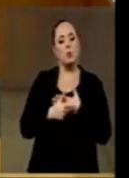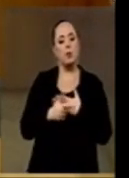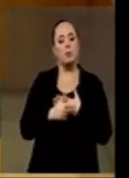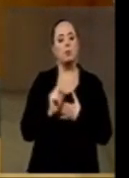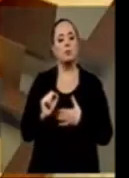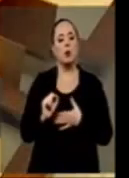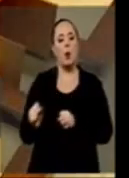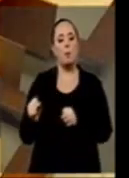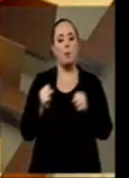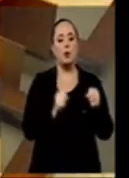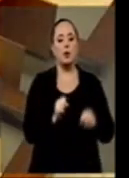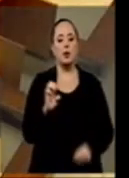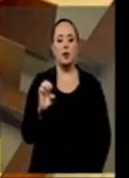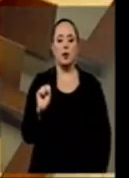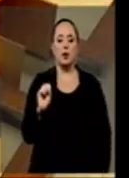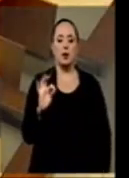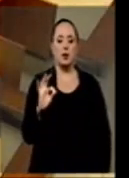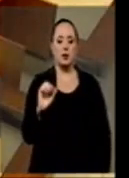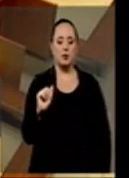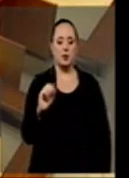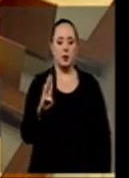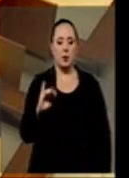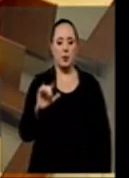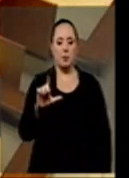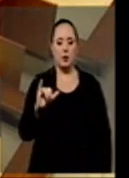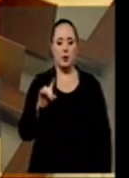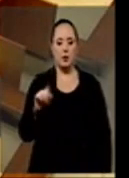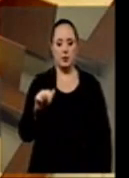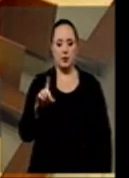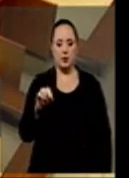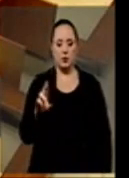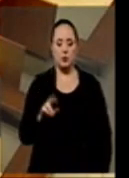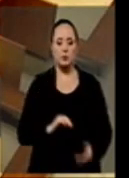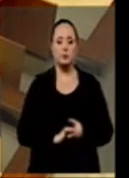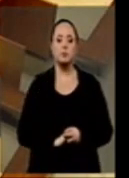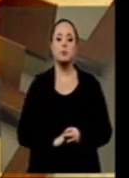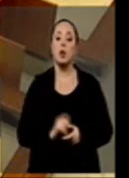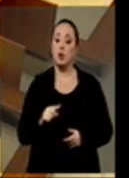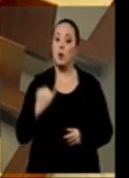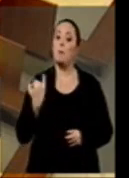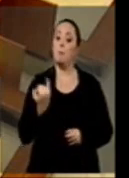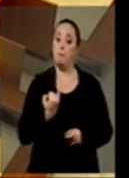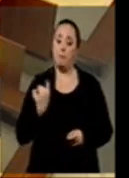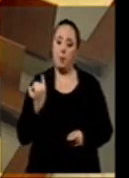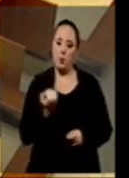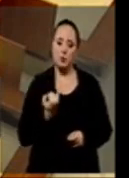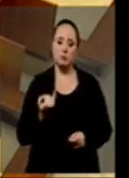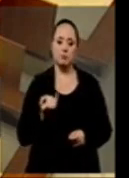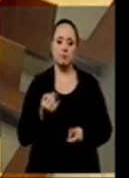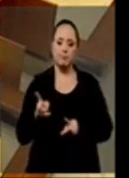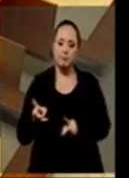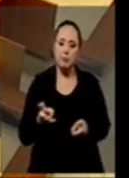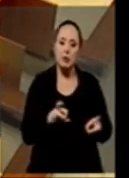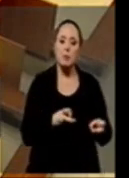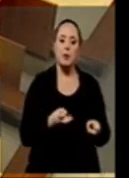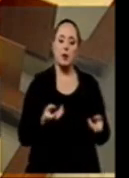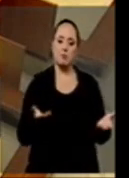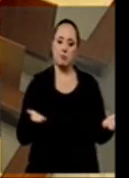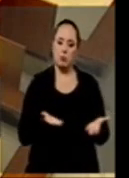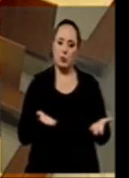estabilizador esse é um ponto muito importante que temos que verificar nos tempos atuais